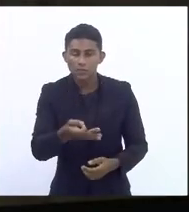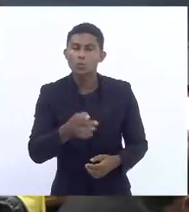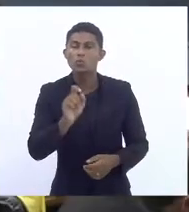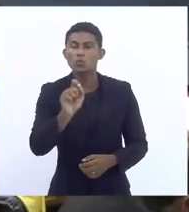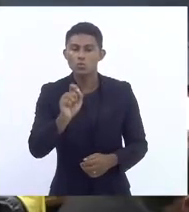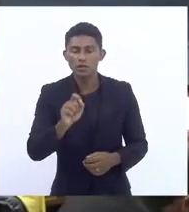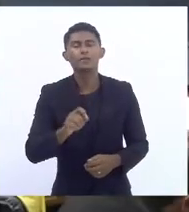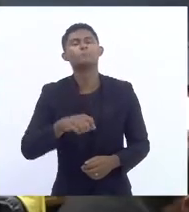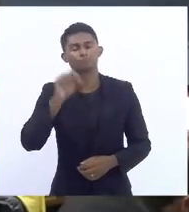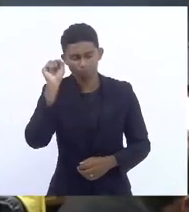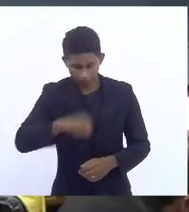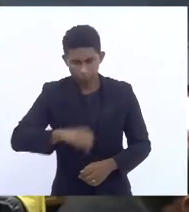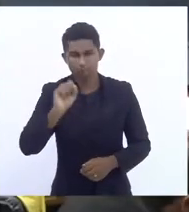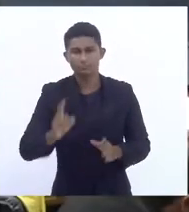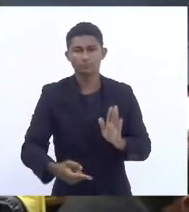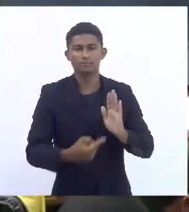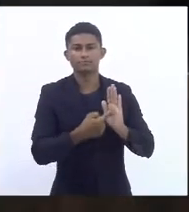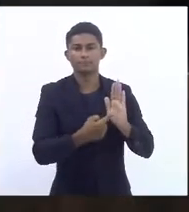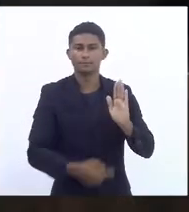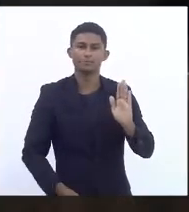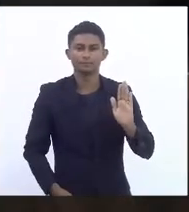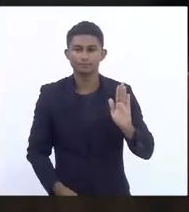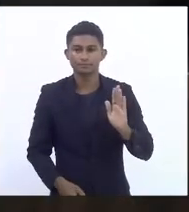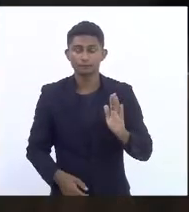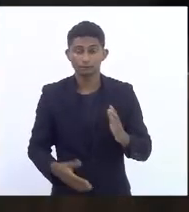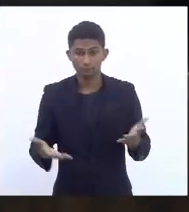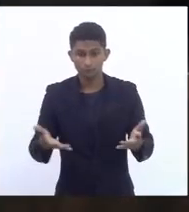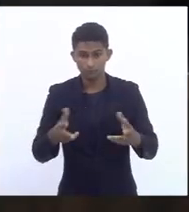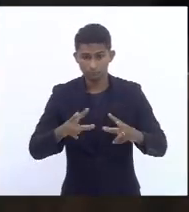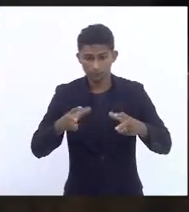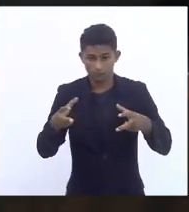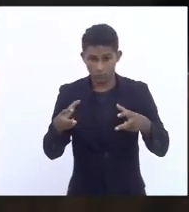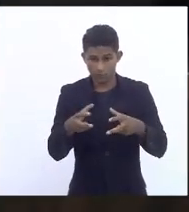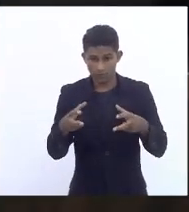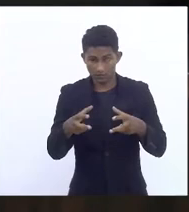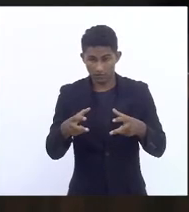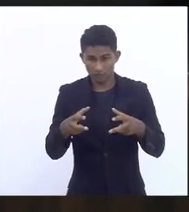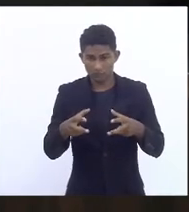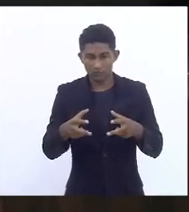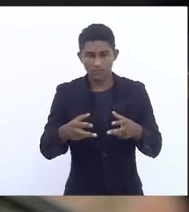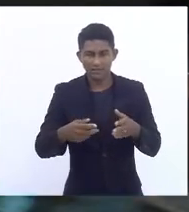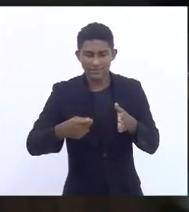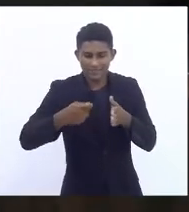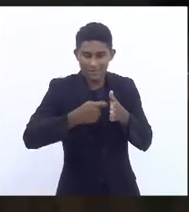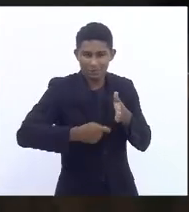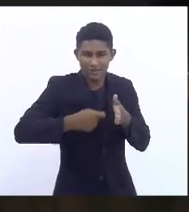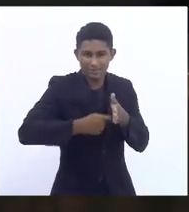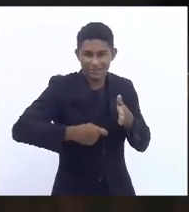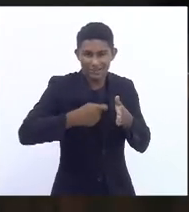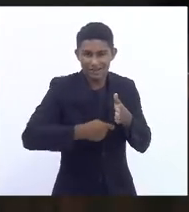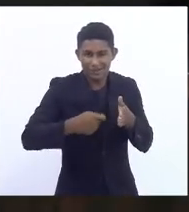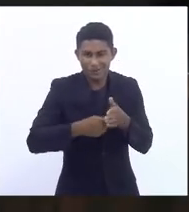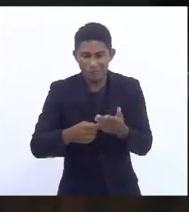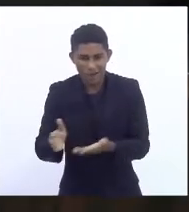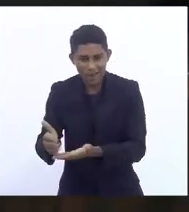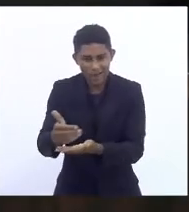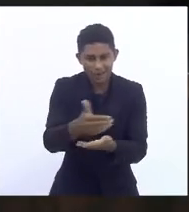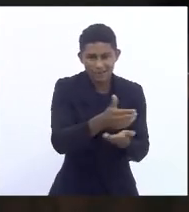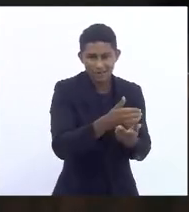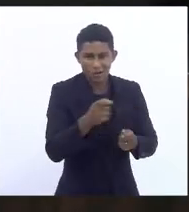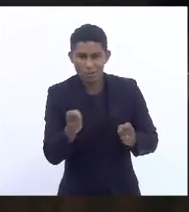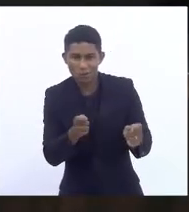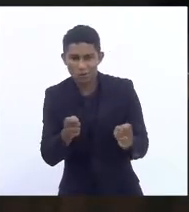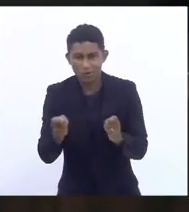favorável. Obrigado, deputado. Pela Comissão de Tributação, Controle e Arrecadação, deputada